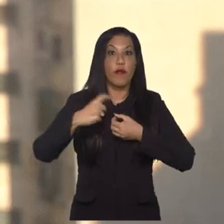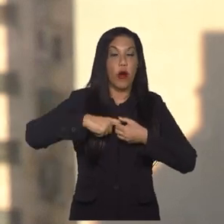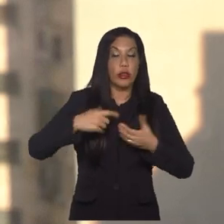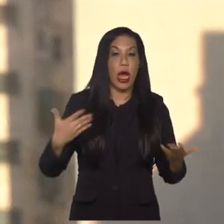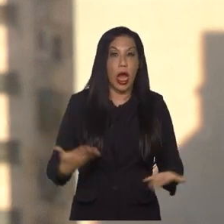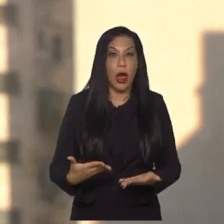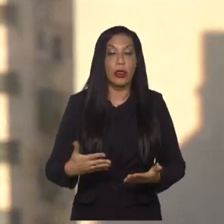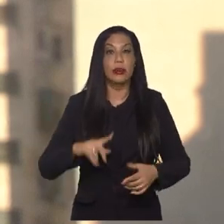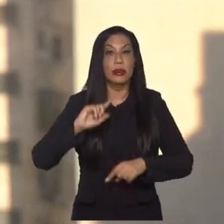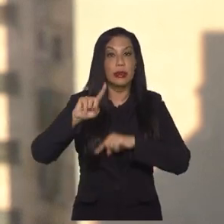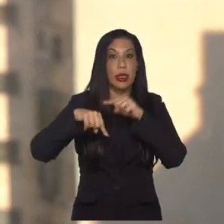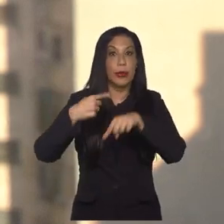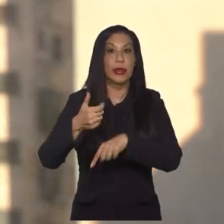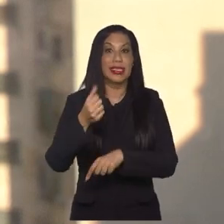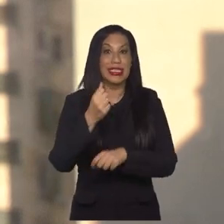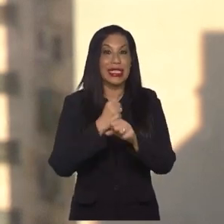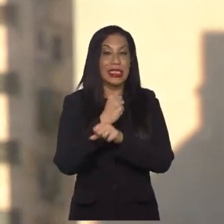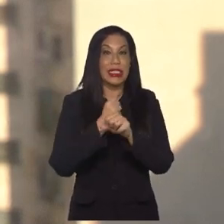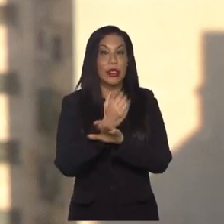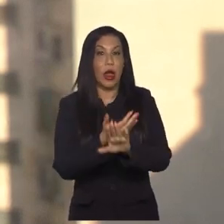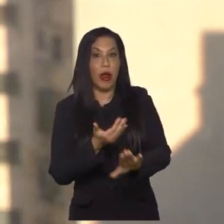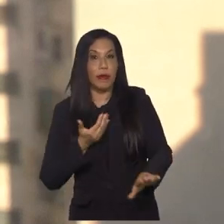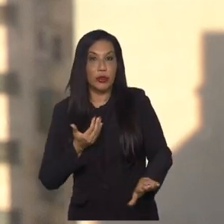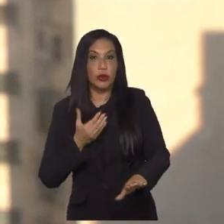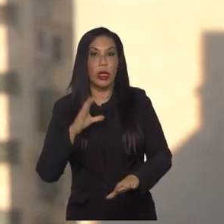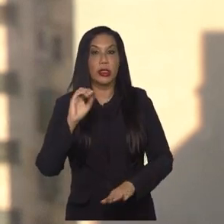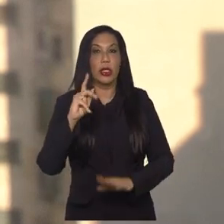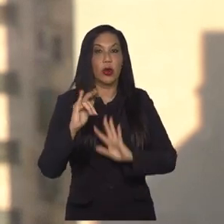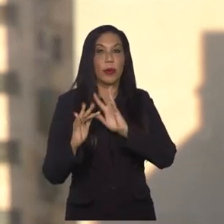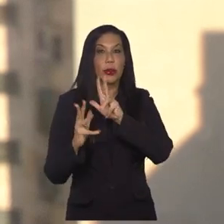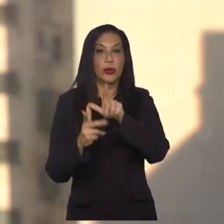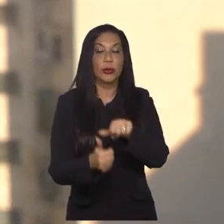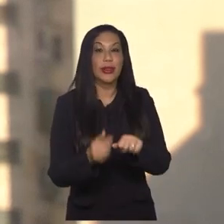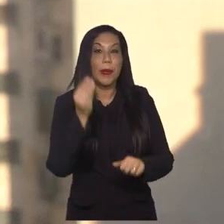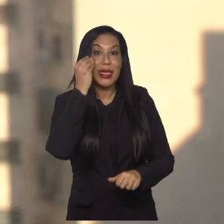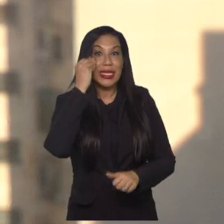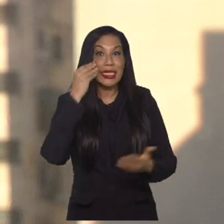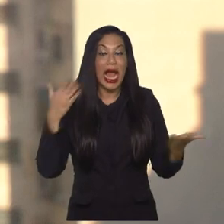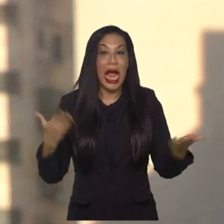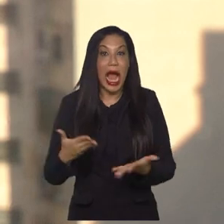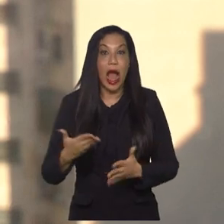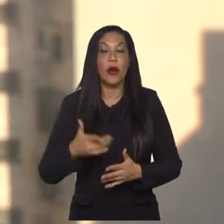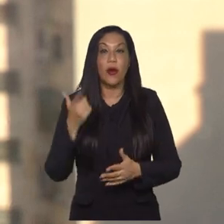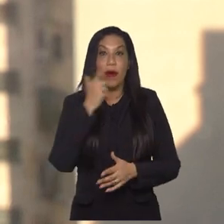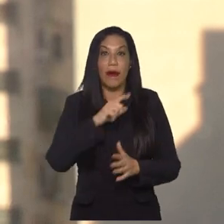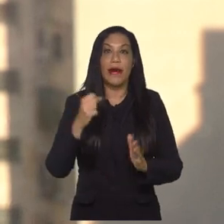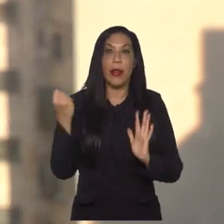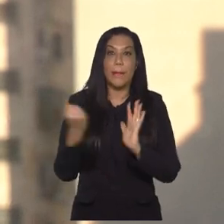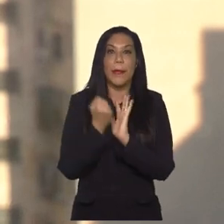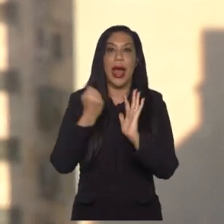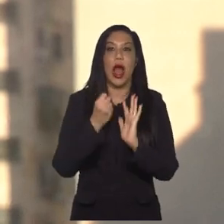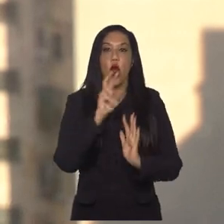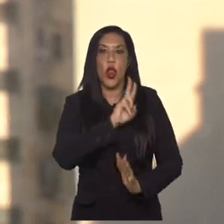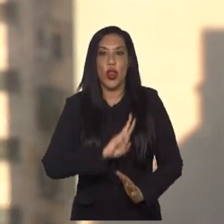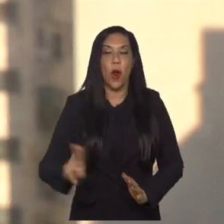agora, depois de 16 anos longe de uma Copa do Mundo, para tentar marcar o seu nome e tentar voltar para os seus, digamos,